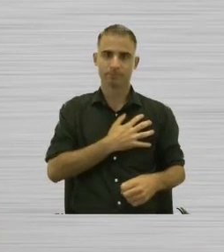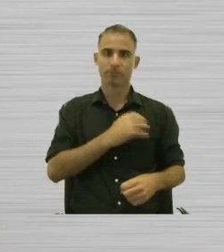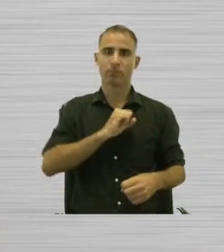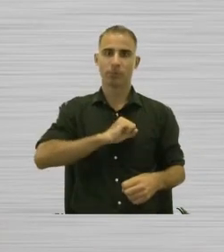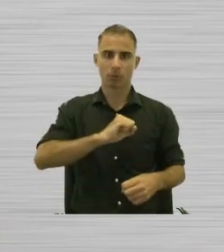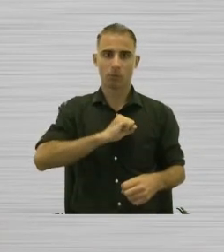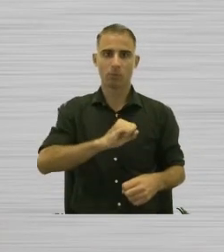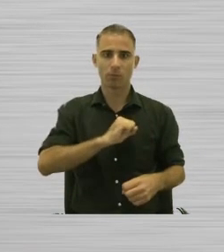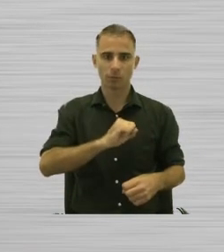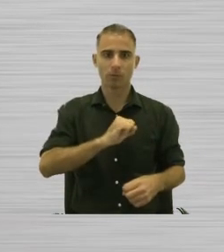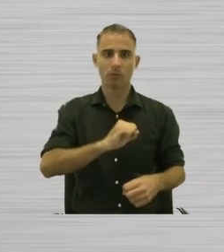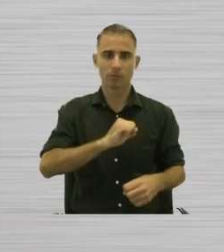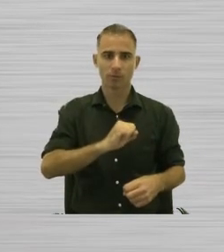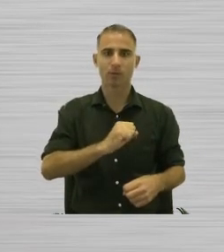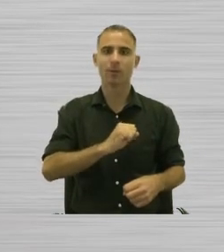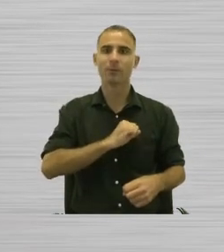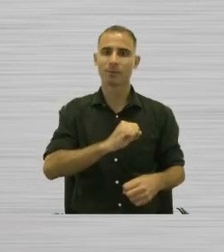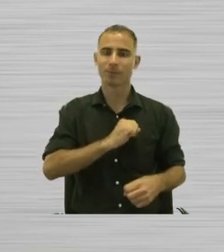as equipes.